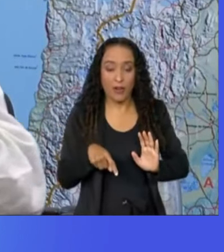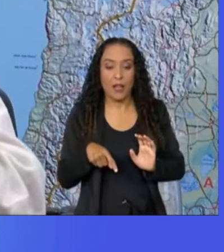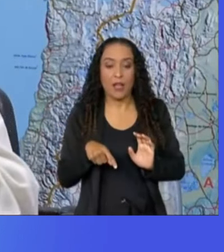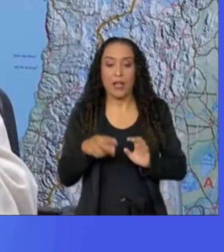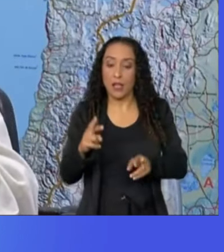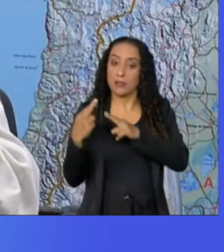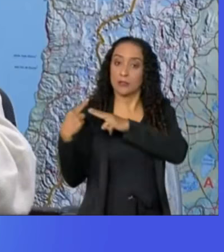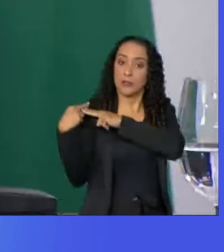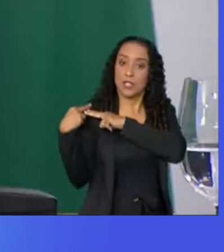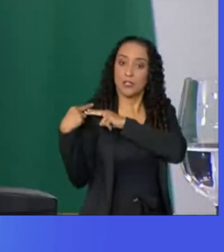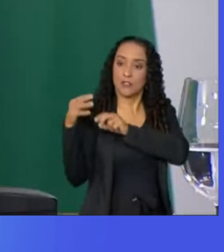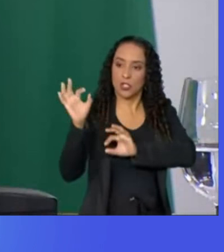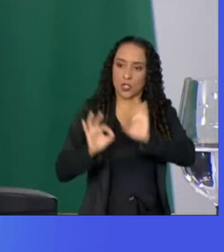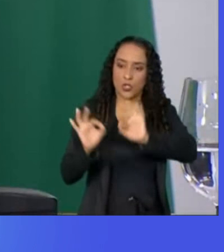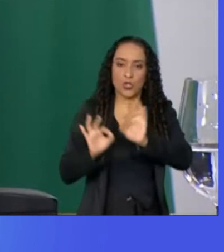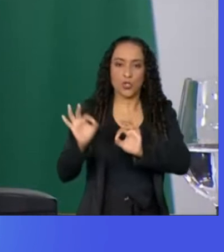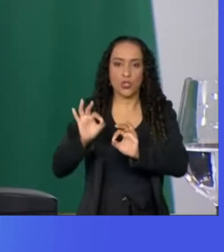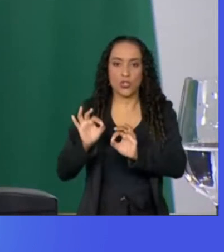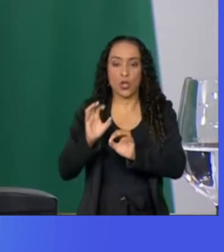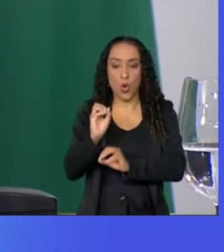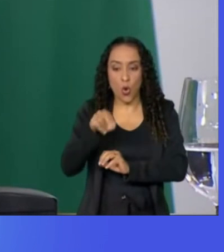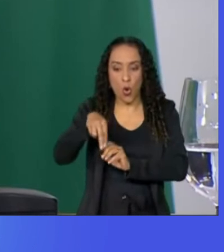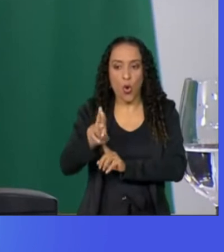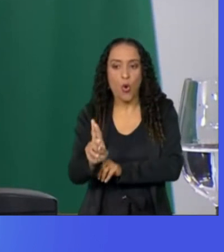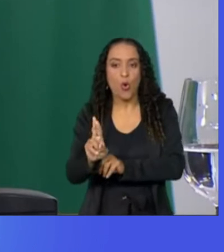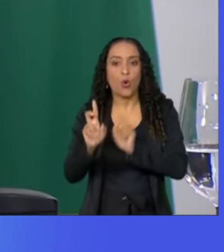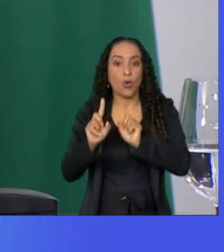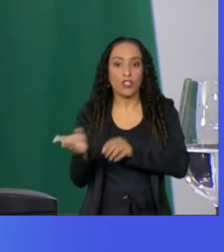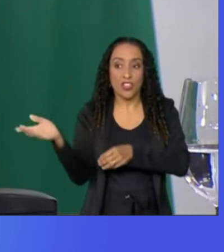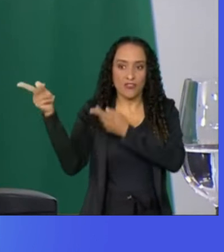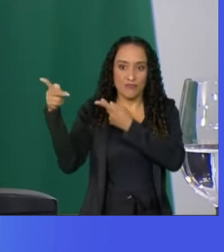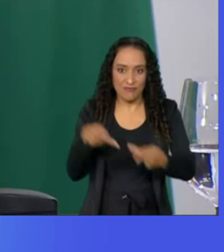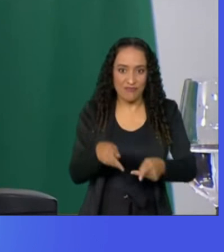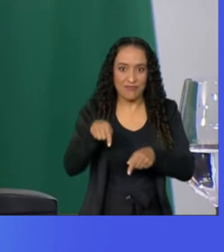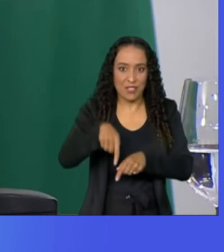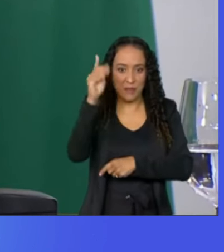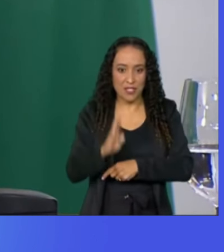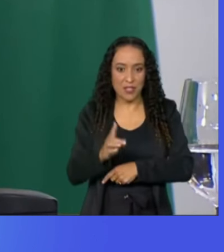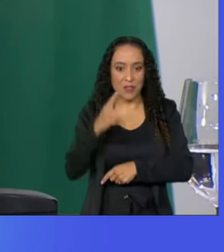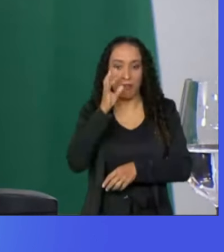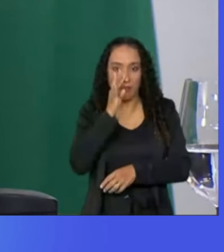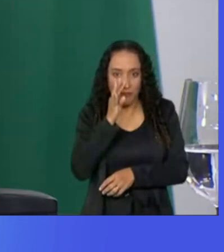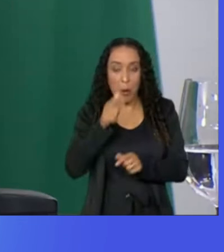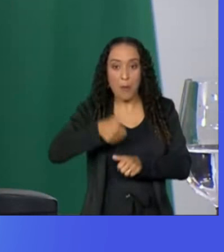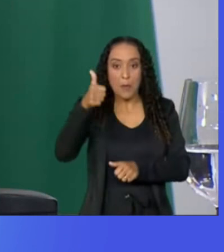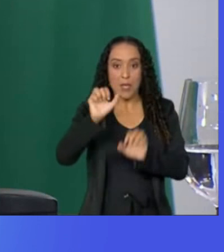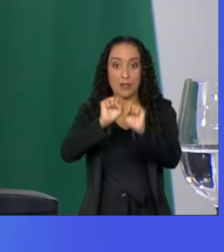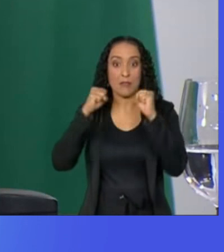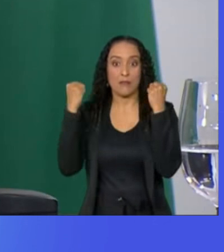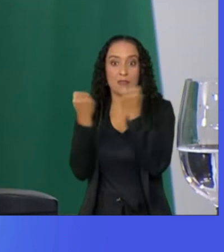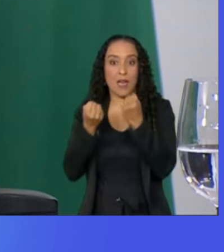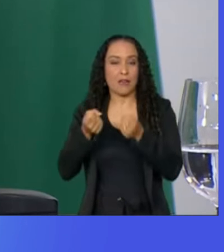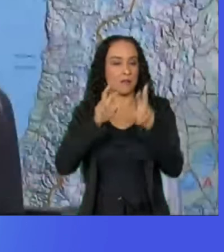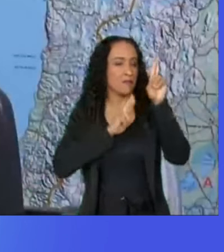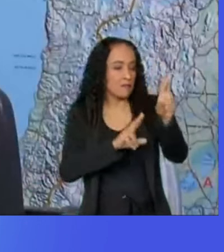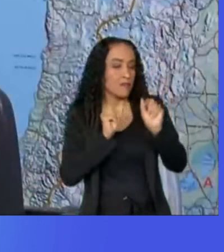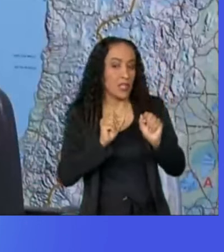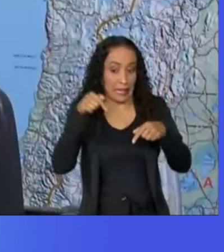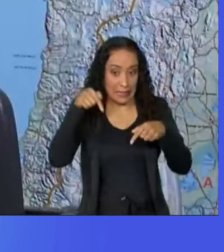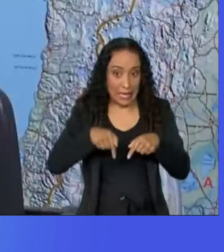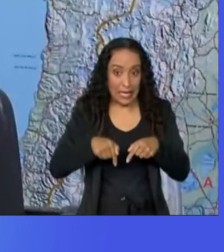responsável nas Organizações das Nações Unidas veio para o Brasil assistir o primeiro seminário na esperança de que